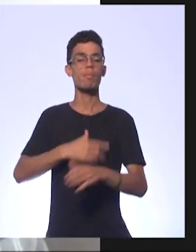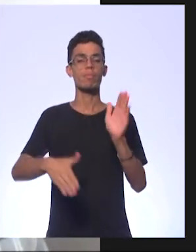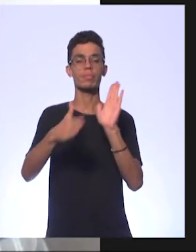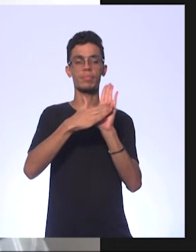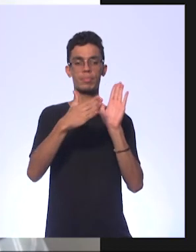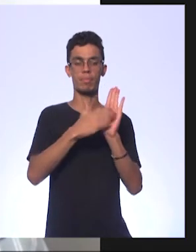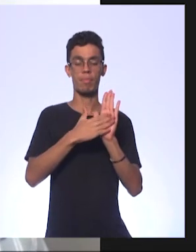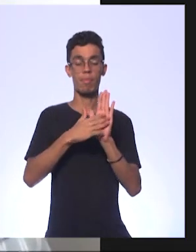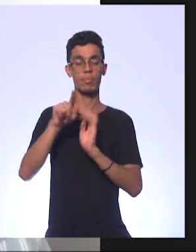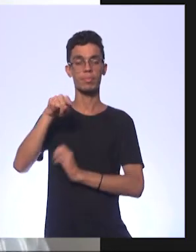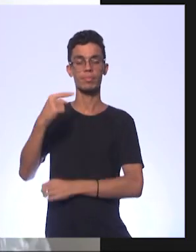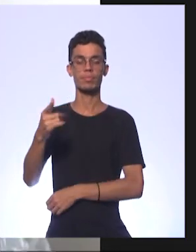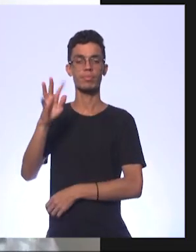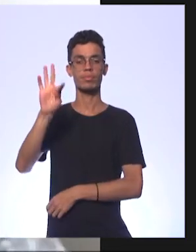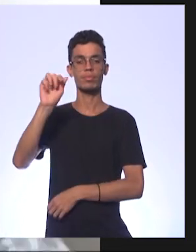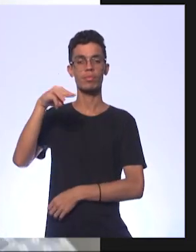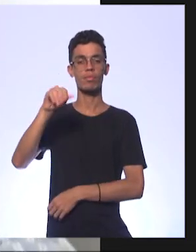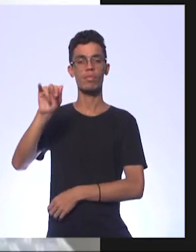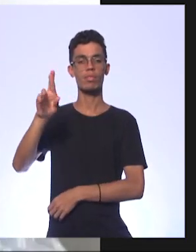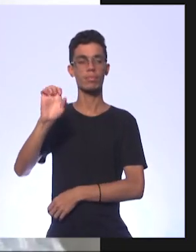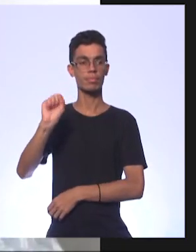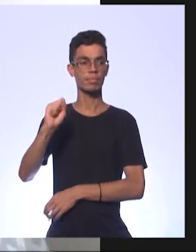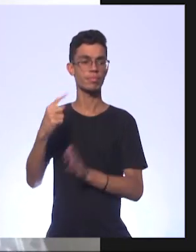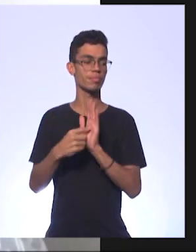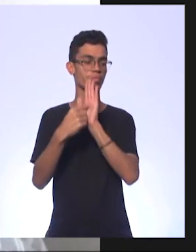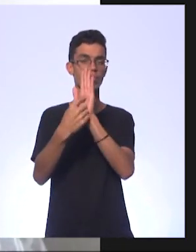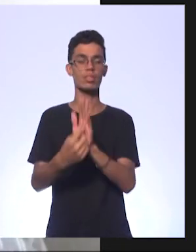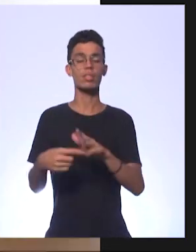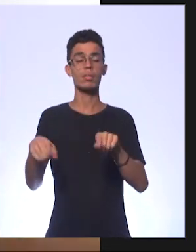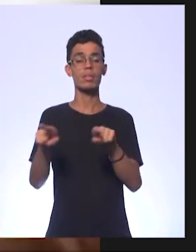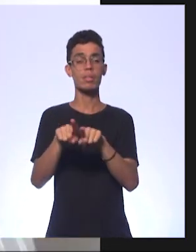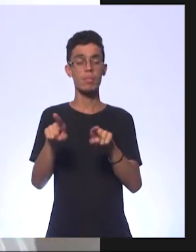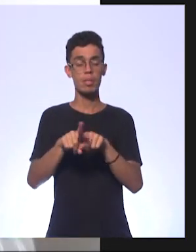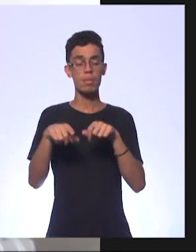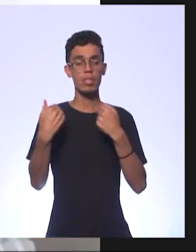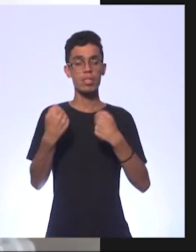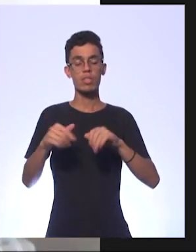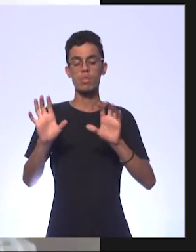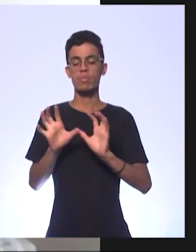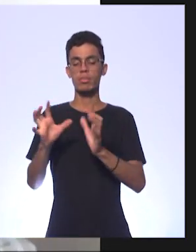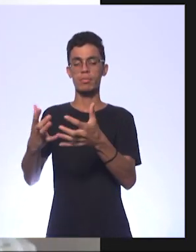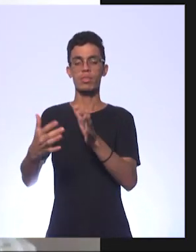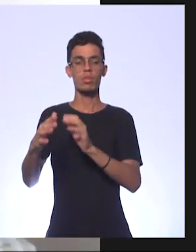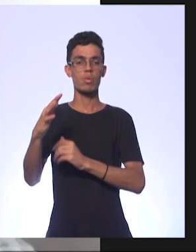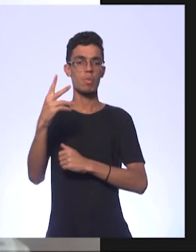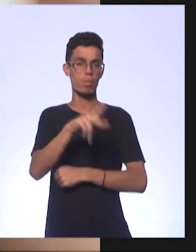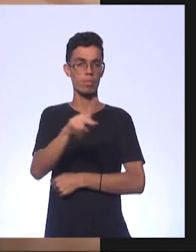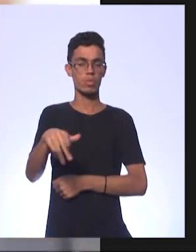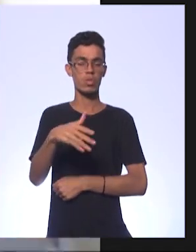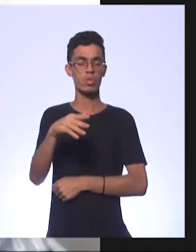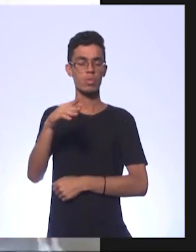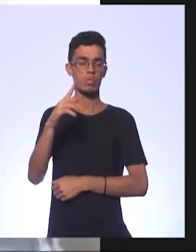A Tamires vai mostrar. Mas eu tenho que também olhar o coletivo. O professor que falou da tecnologia, imagine agora